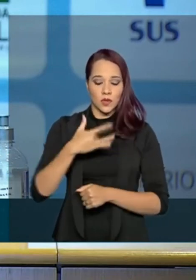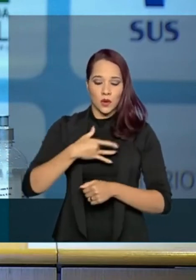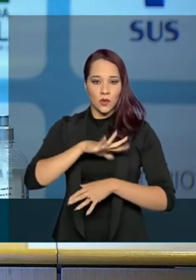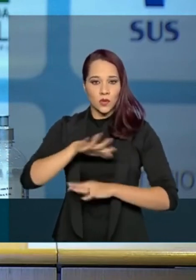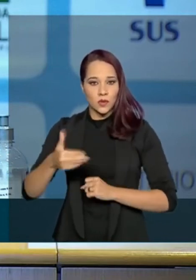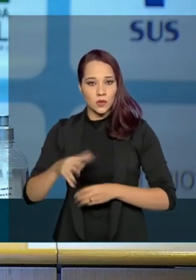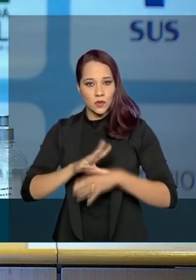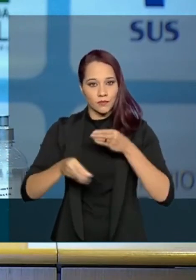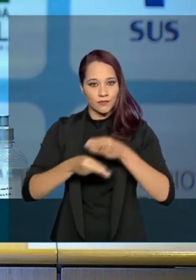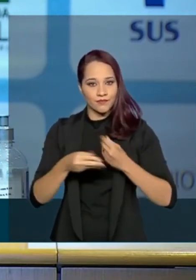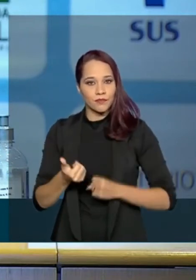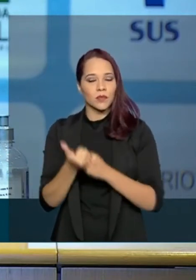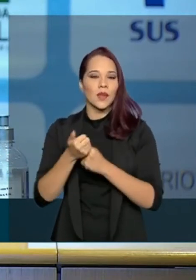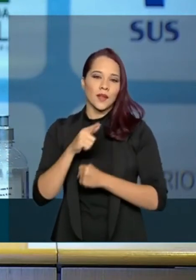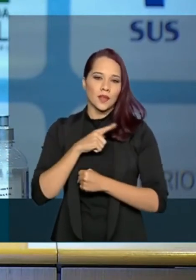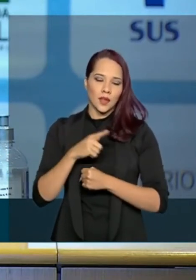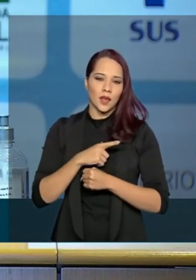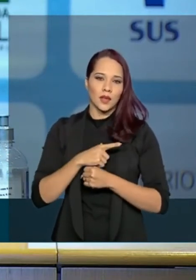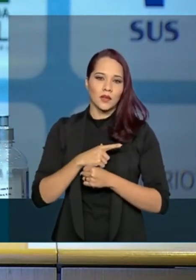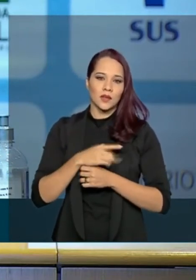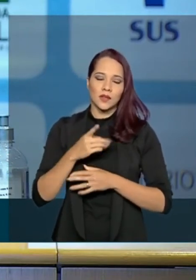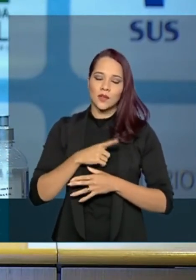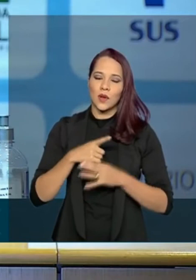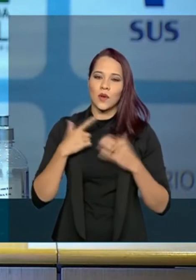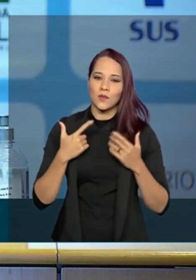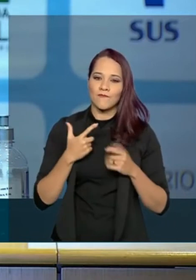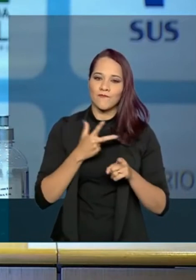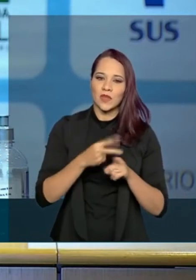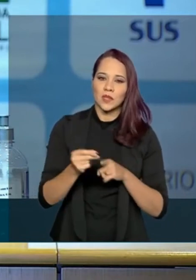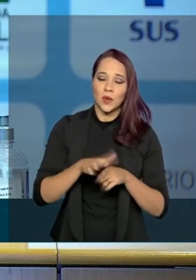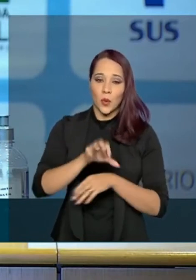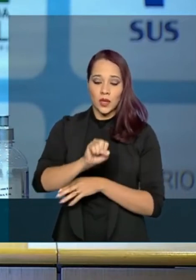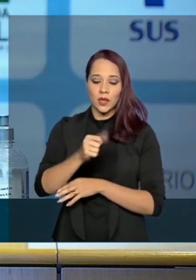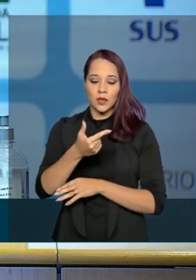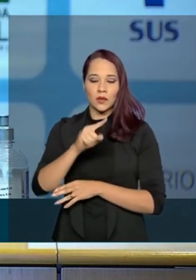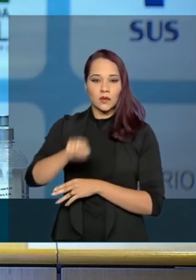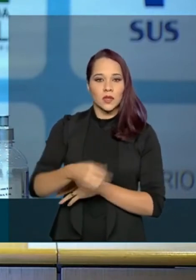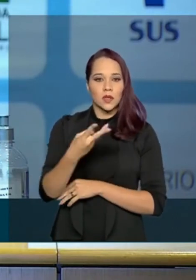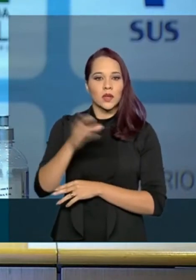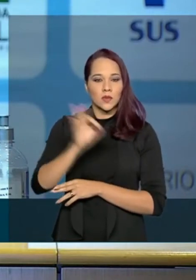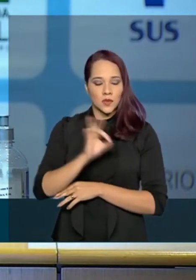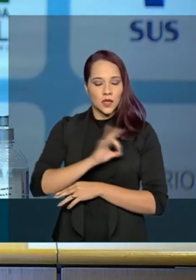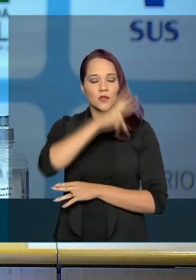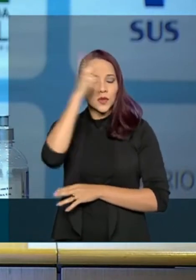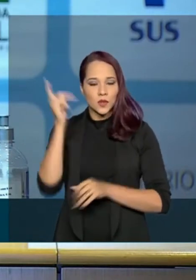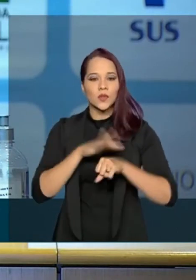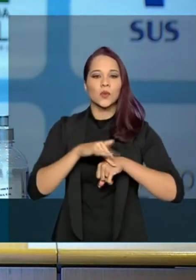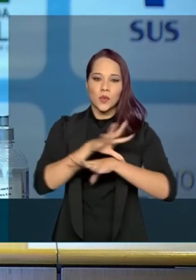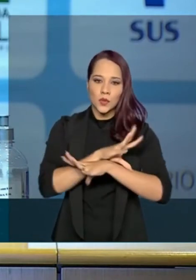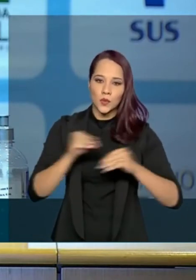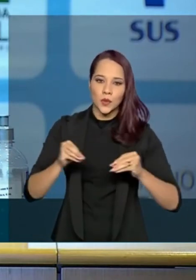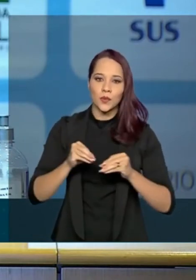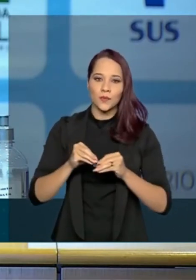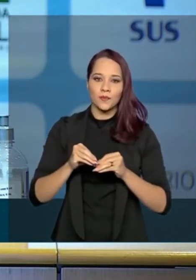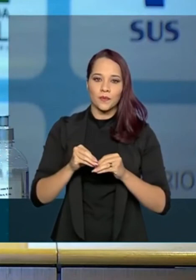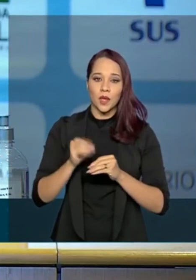suplementar, vem obtendo seu êxito com 82,3% de recuperados,